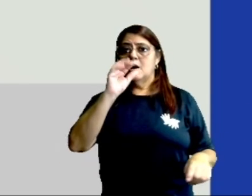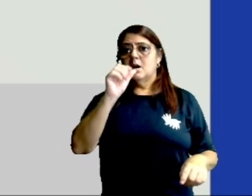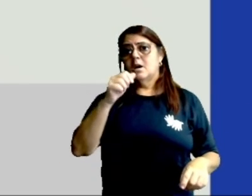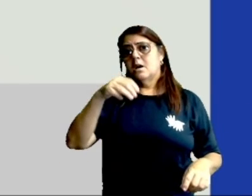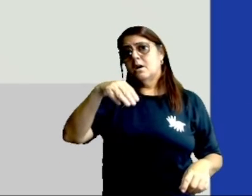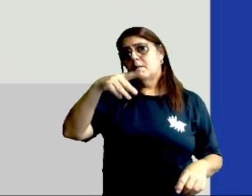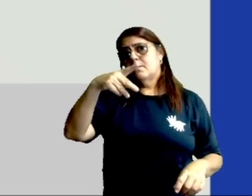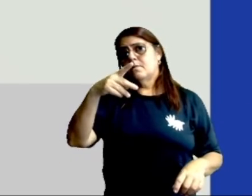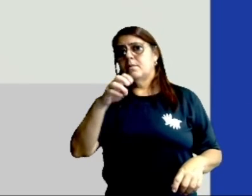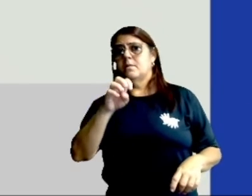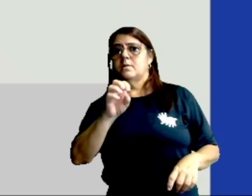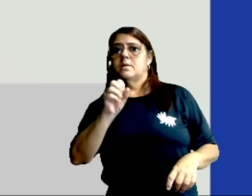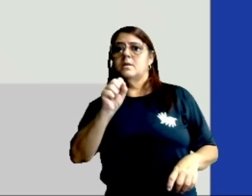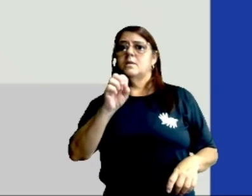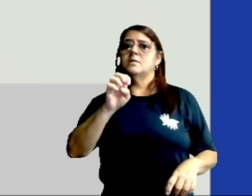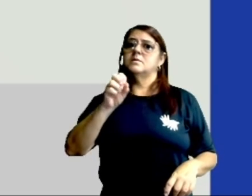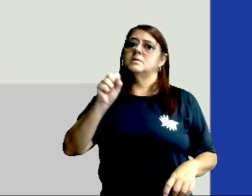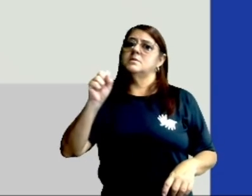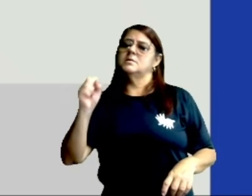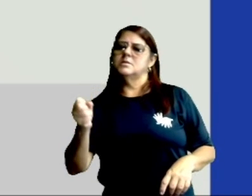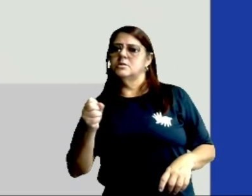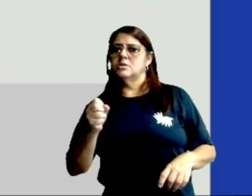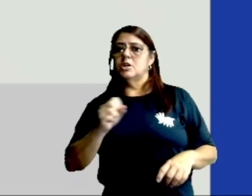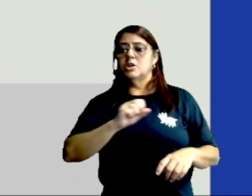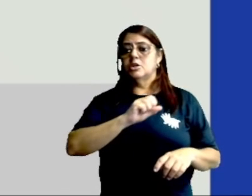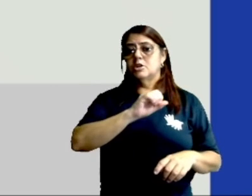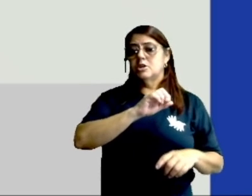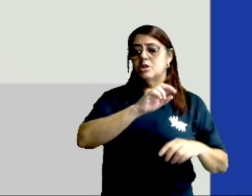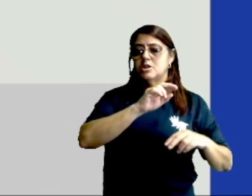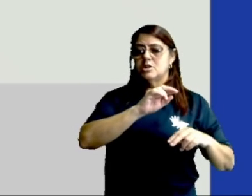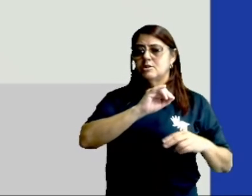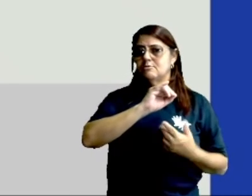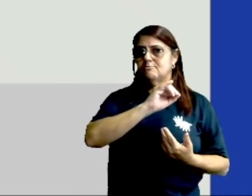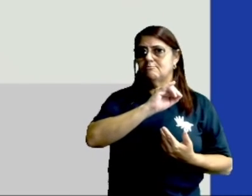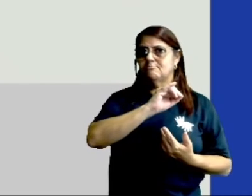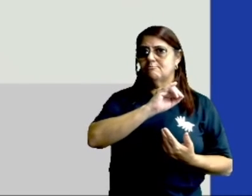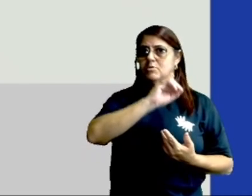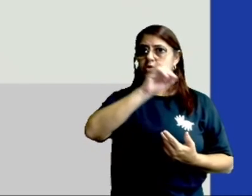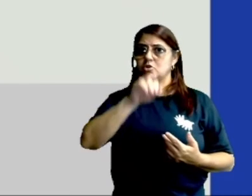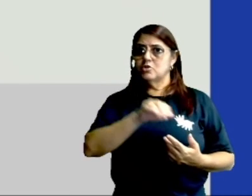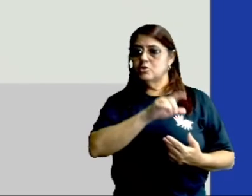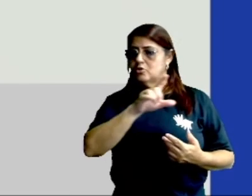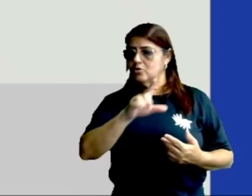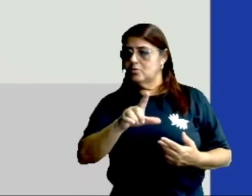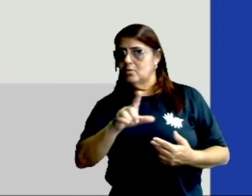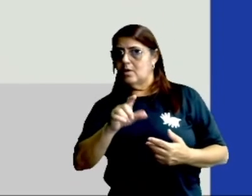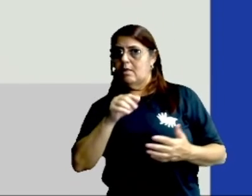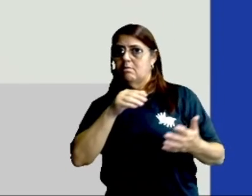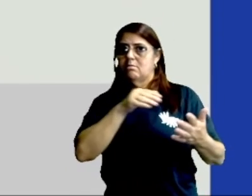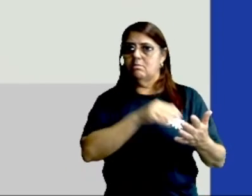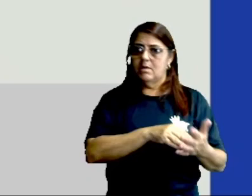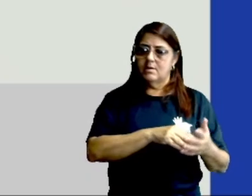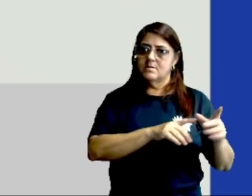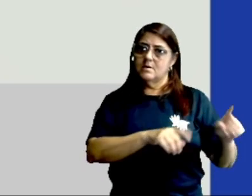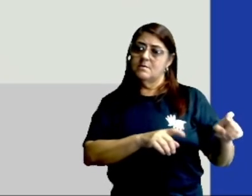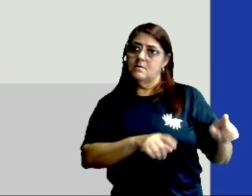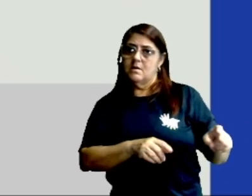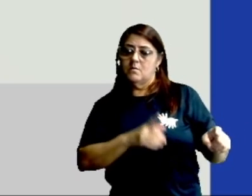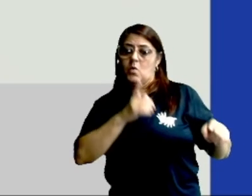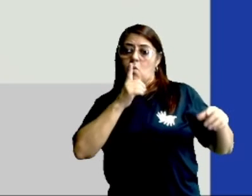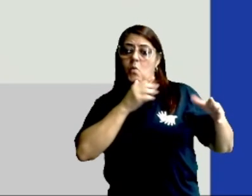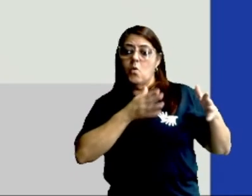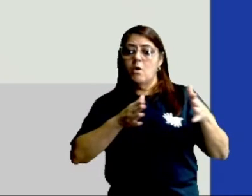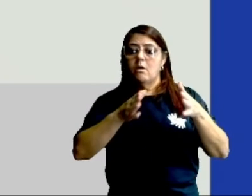Altos funcionários do Egito é de Julho a Setembro lembra que eu disse para vocês quinto a a cheia do nilo que organizava a